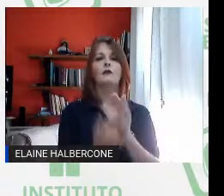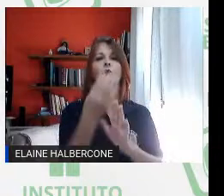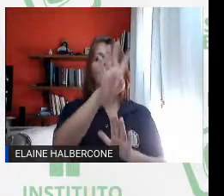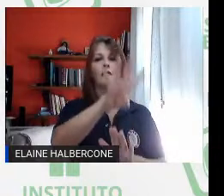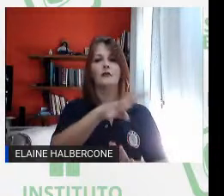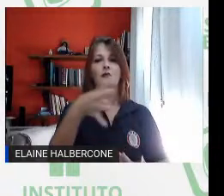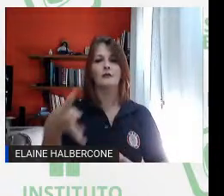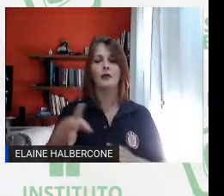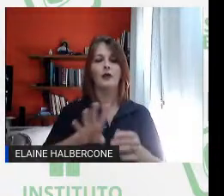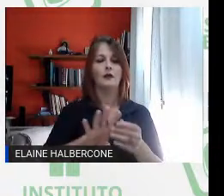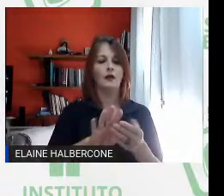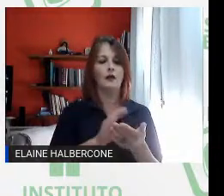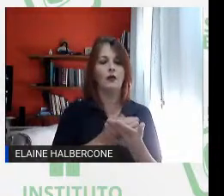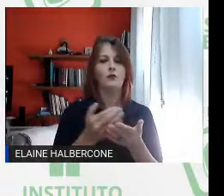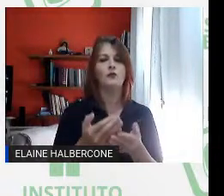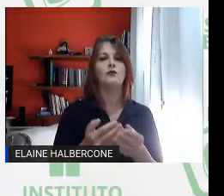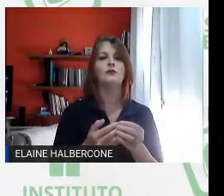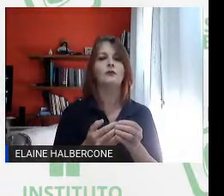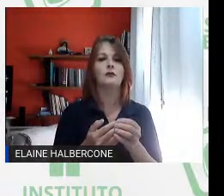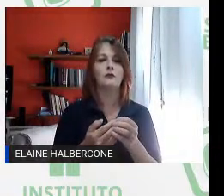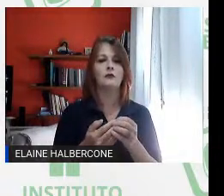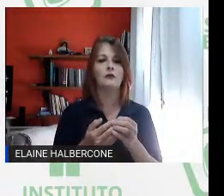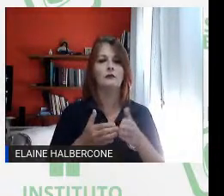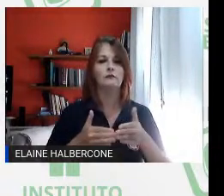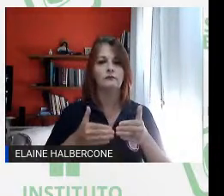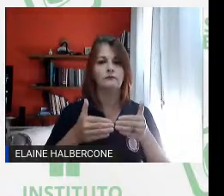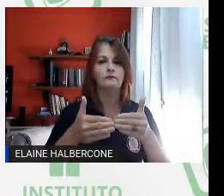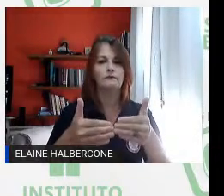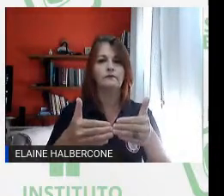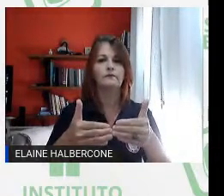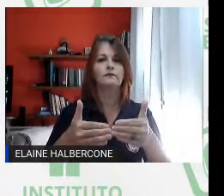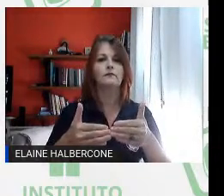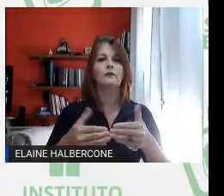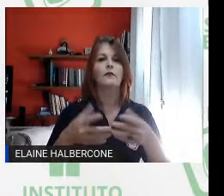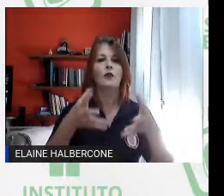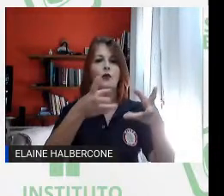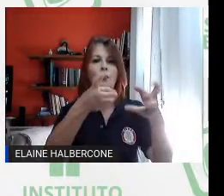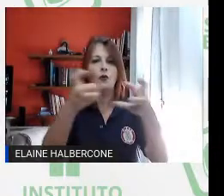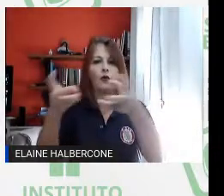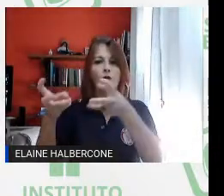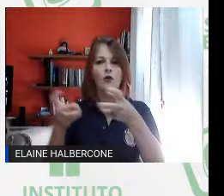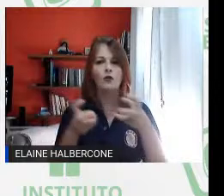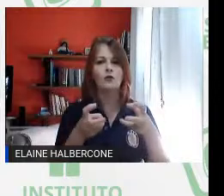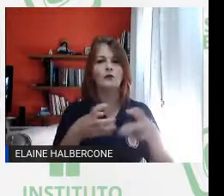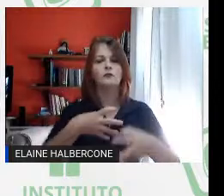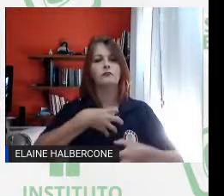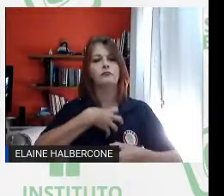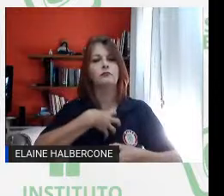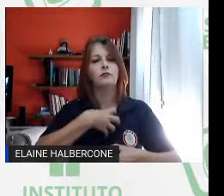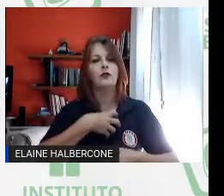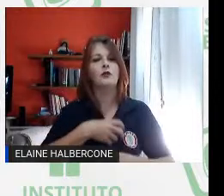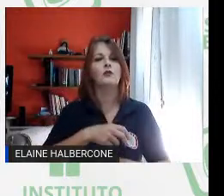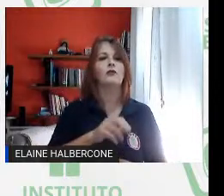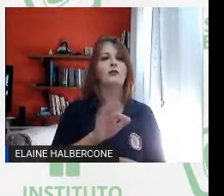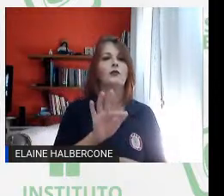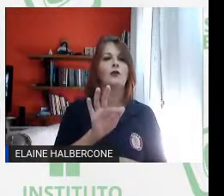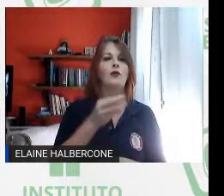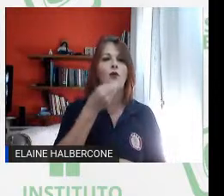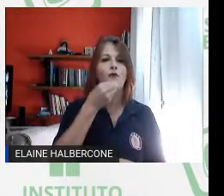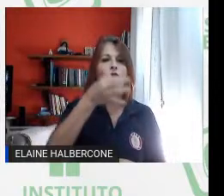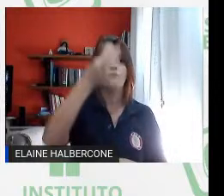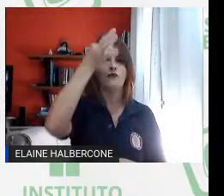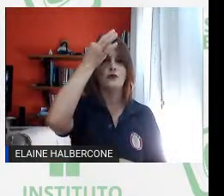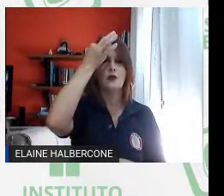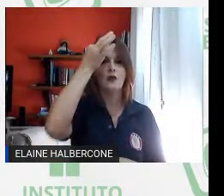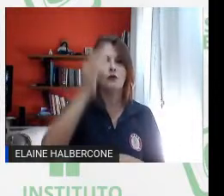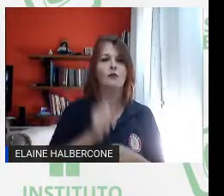e, a partir daí, demos um passo a observarmos o comportamento dessa função no